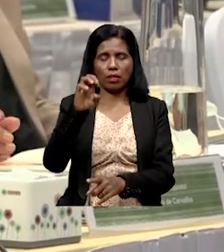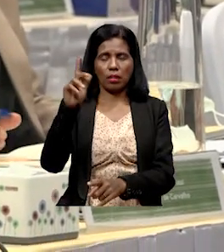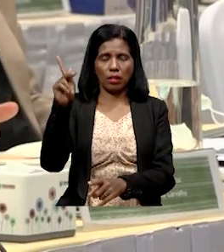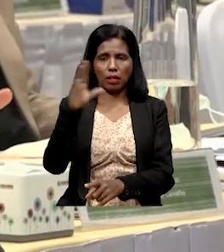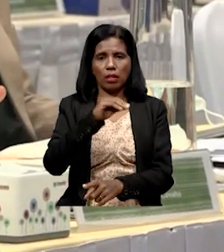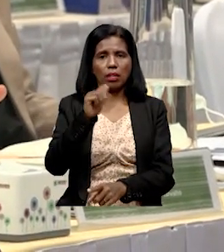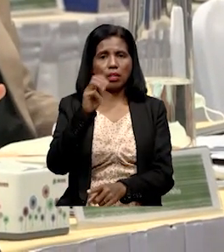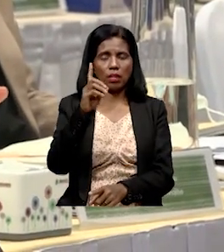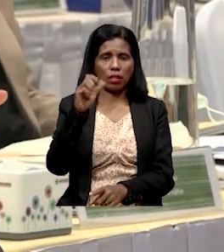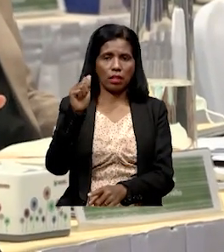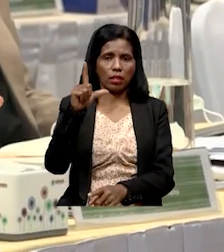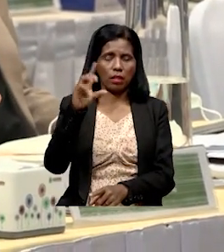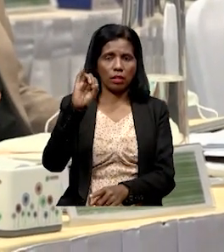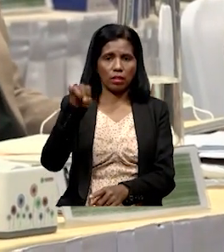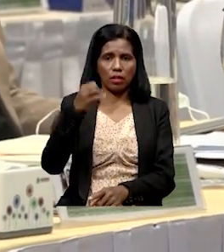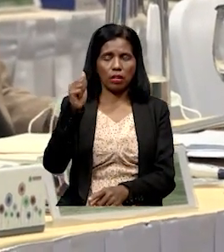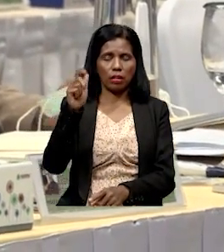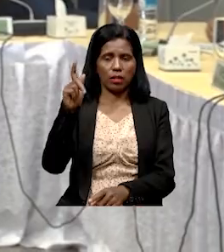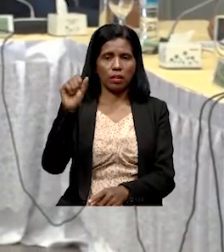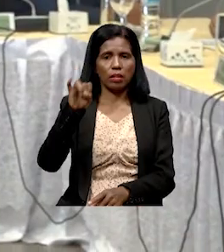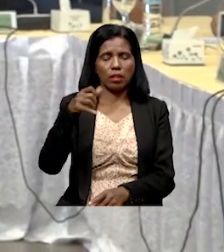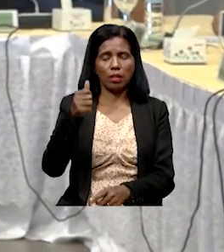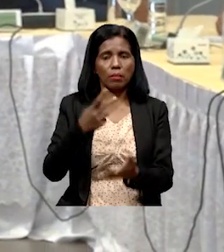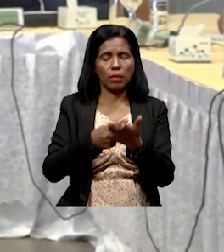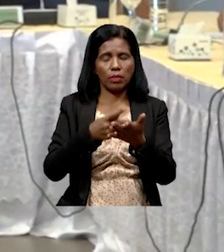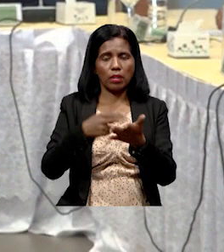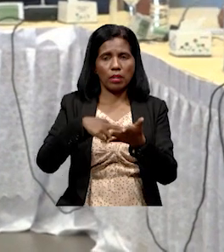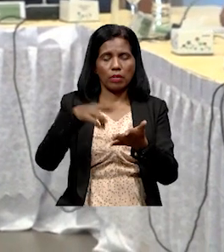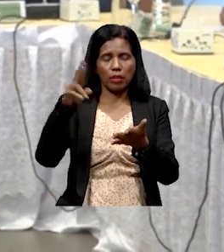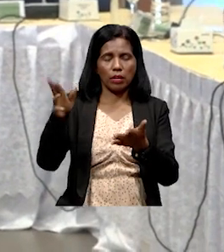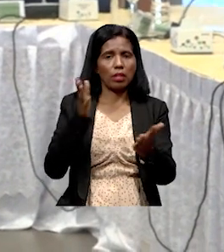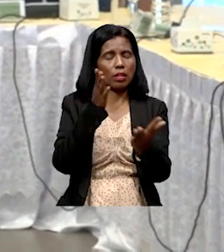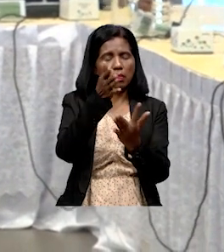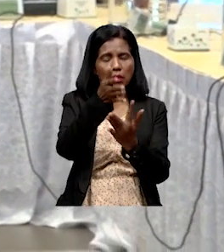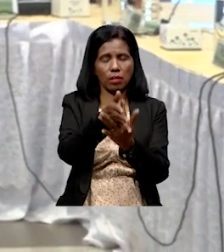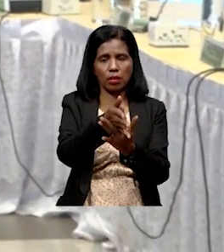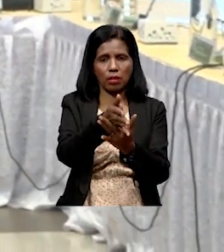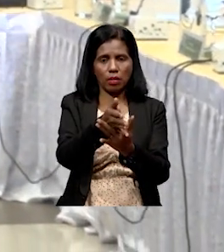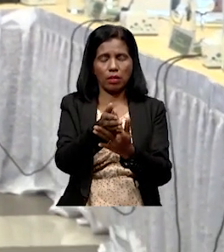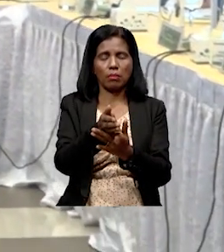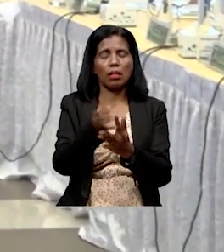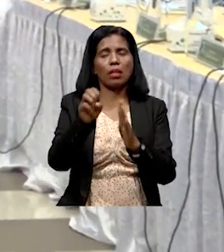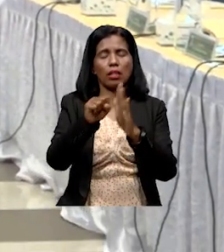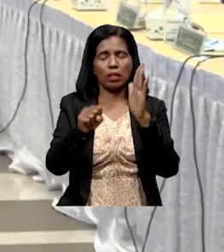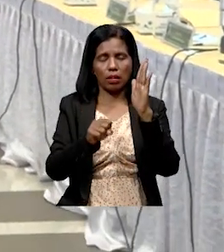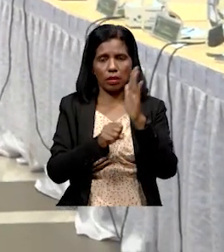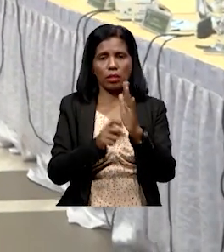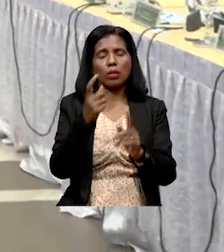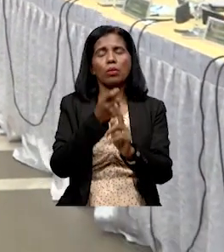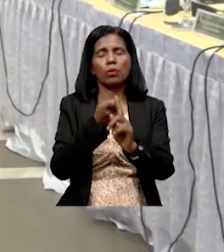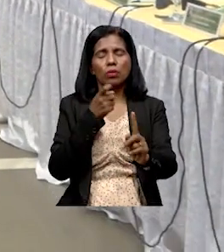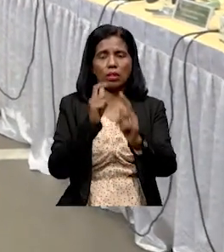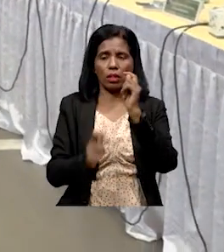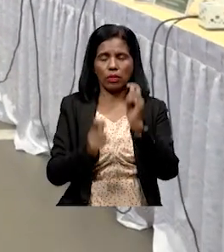Adalzija Magno. Projeto proposta resolução Mecanesan, ratificação, adesão ba alteração Estatuto Roma Husi Tribunal Penal